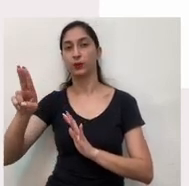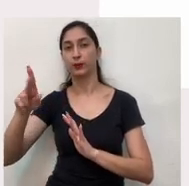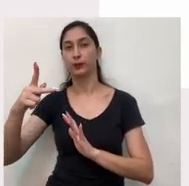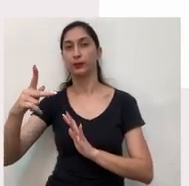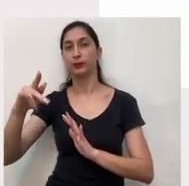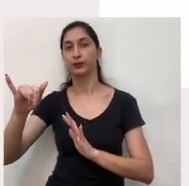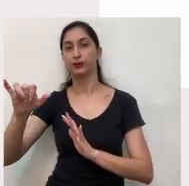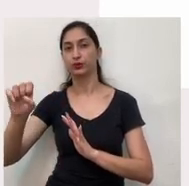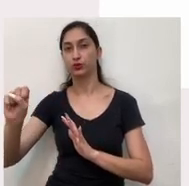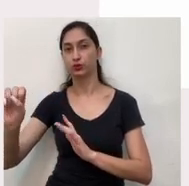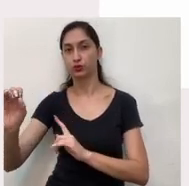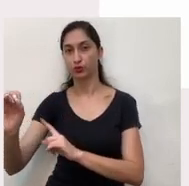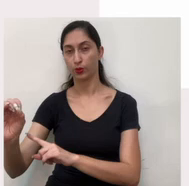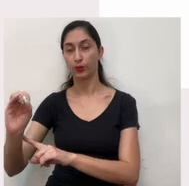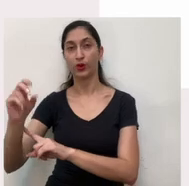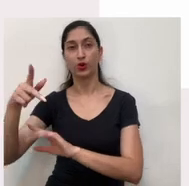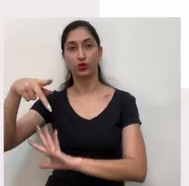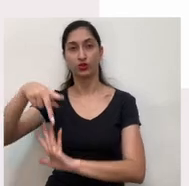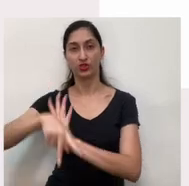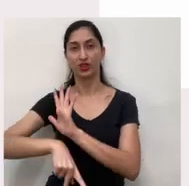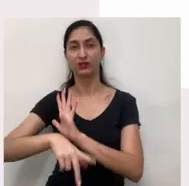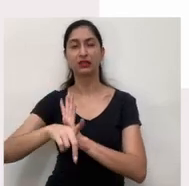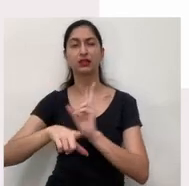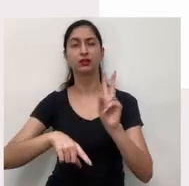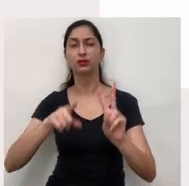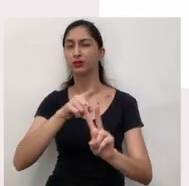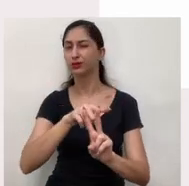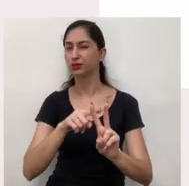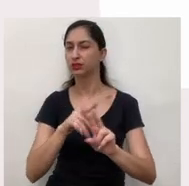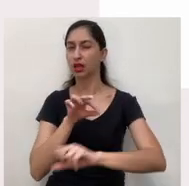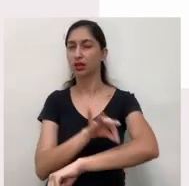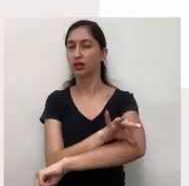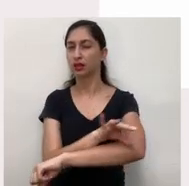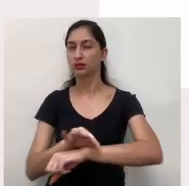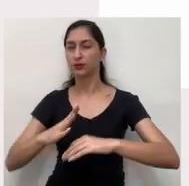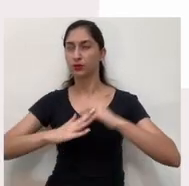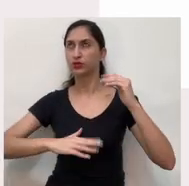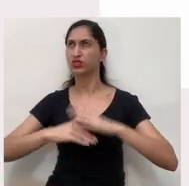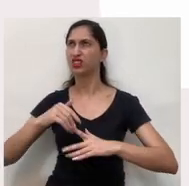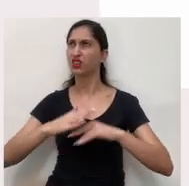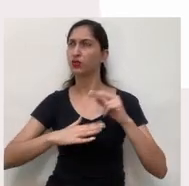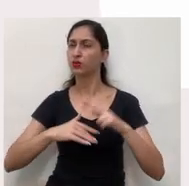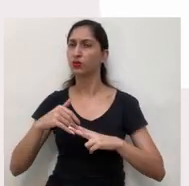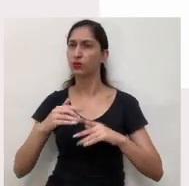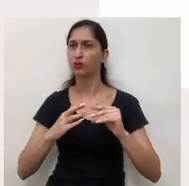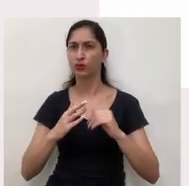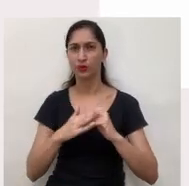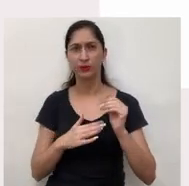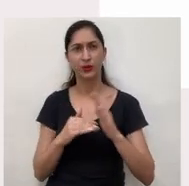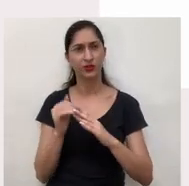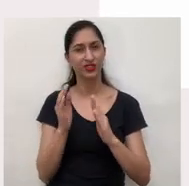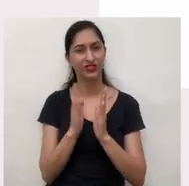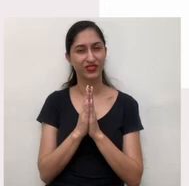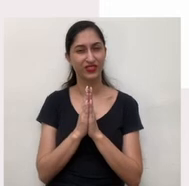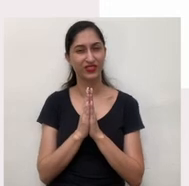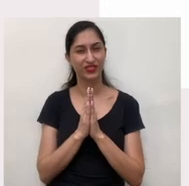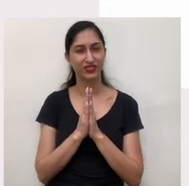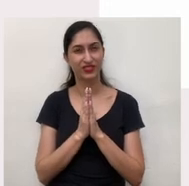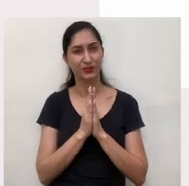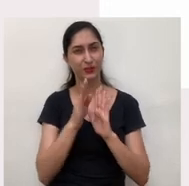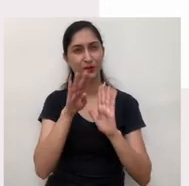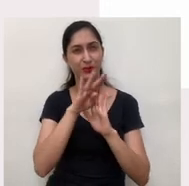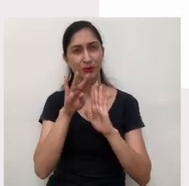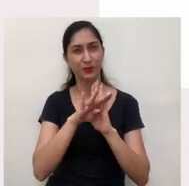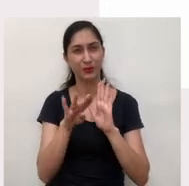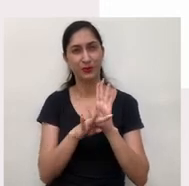arquitetas, me deu um branco aqui, Giovana, se puder colocar a lista das